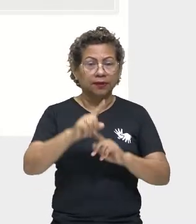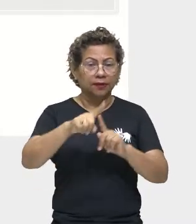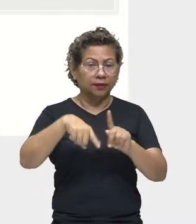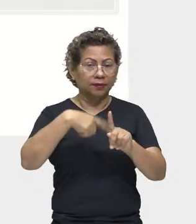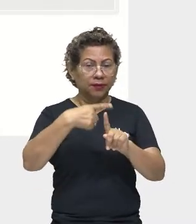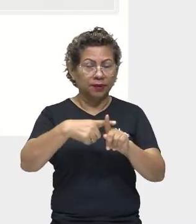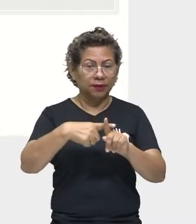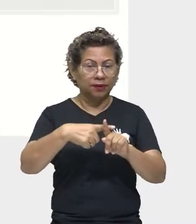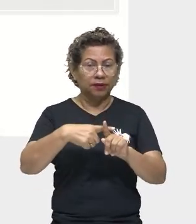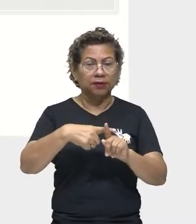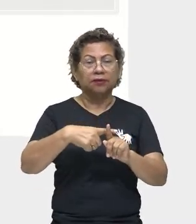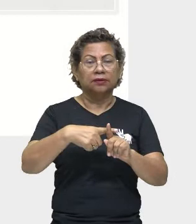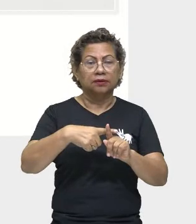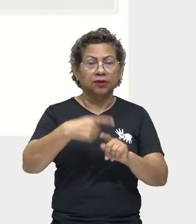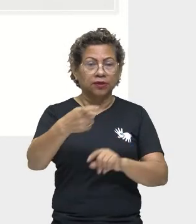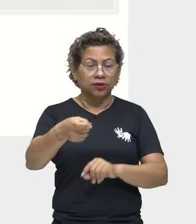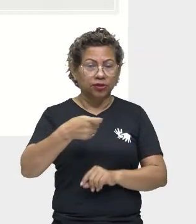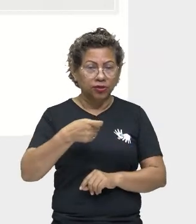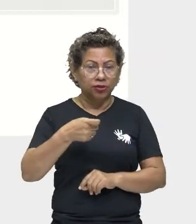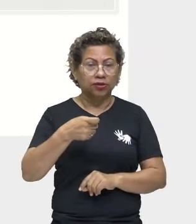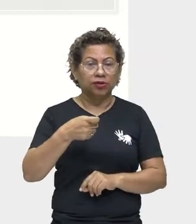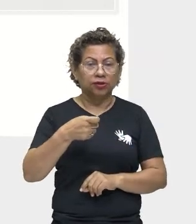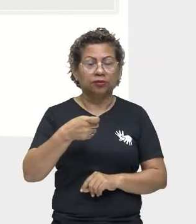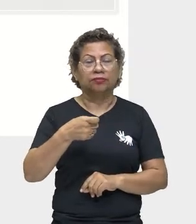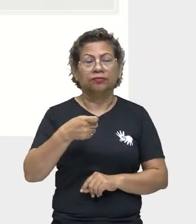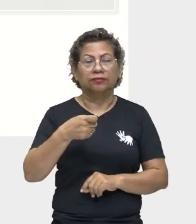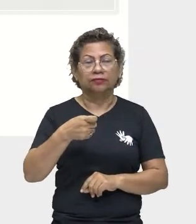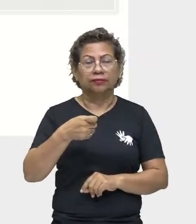mais x